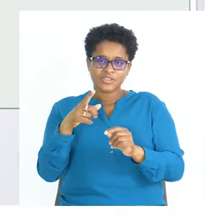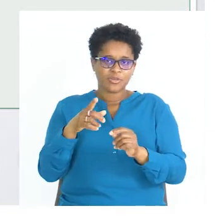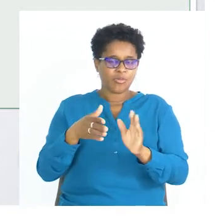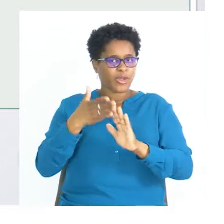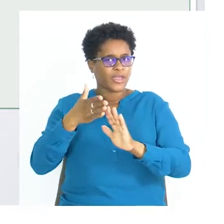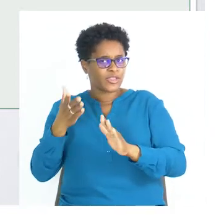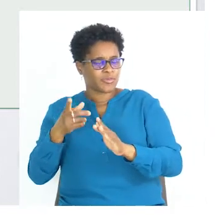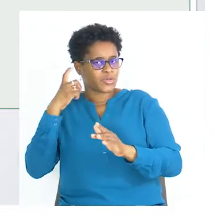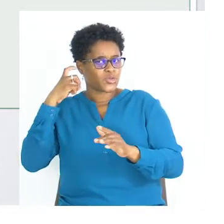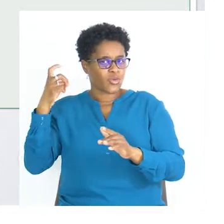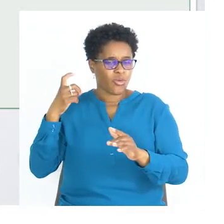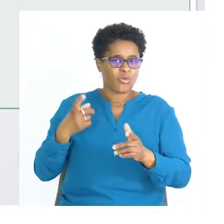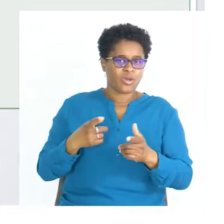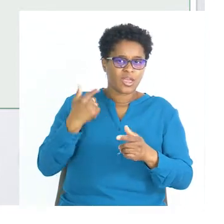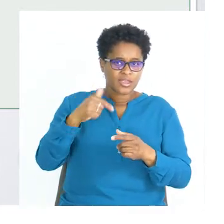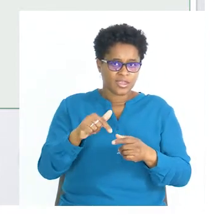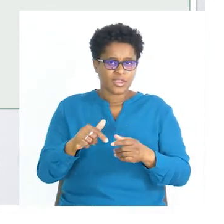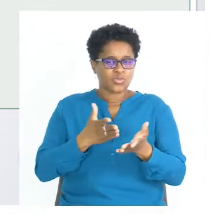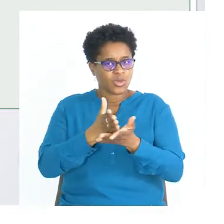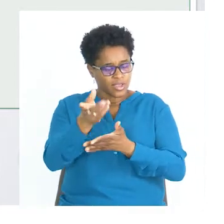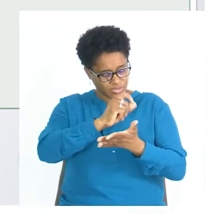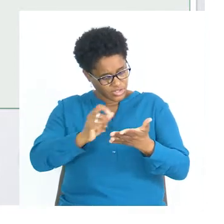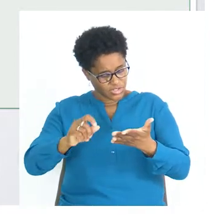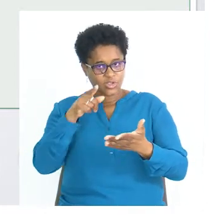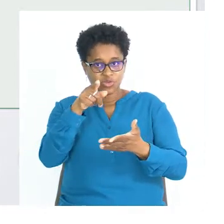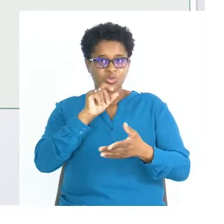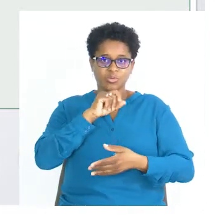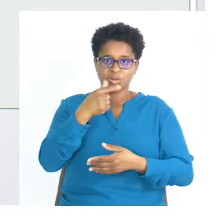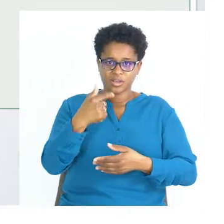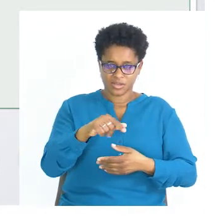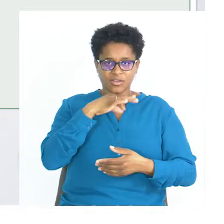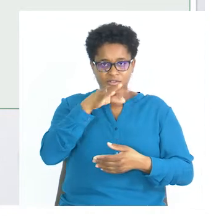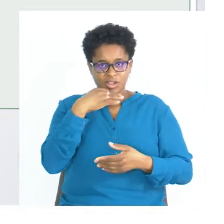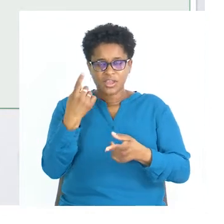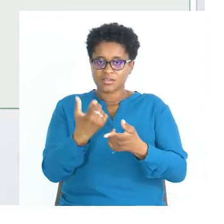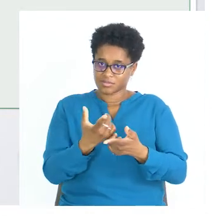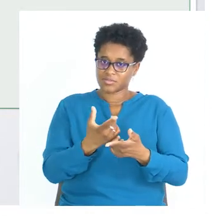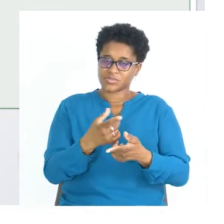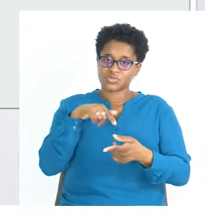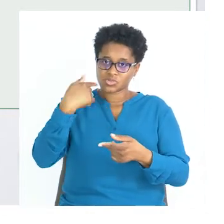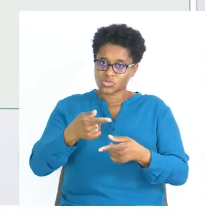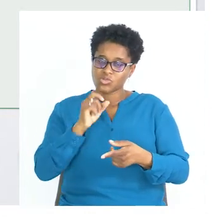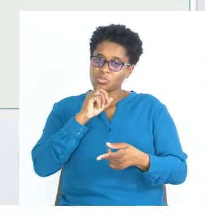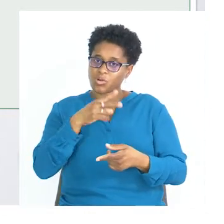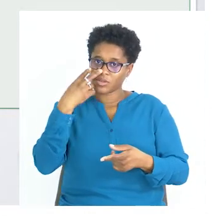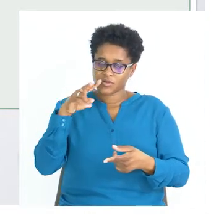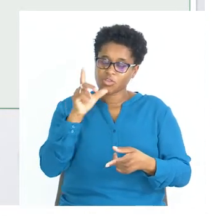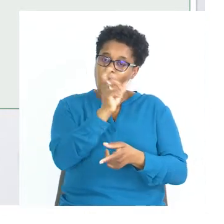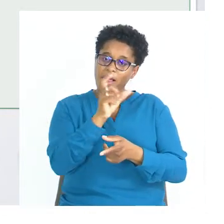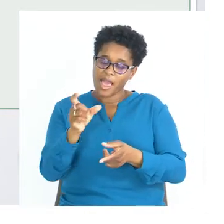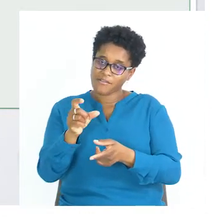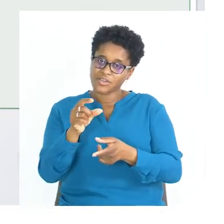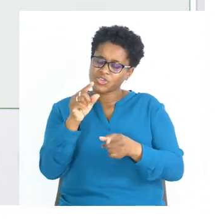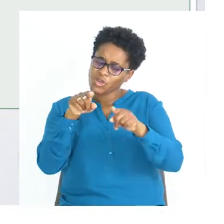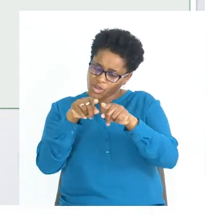sonoridade, faz poder, durante essa confecção, tu podes dar conta do som ou podes ver aí algumas palavras que